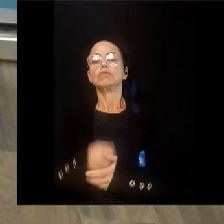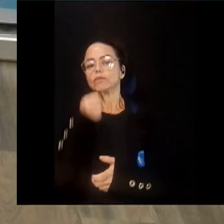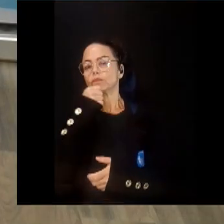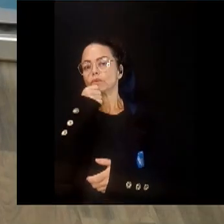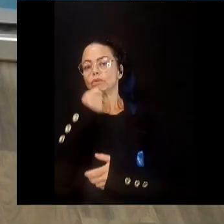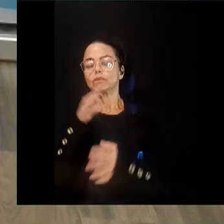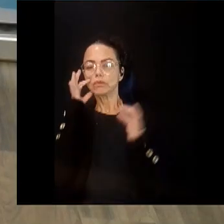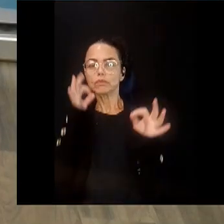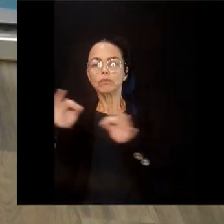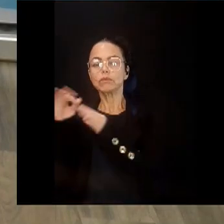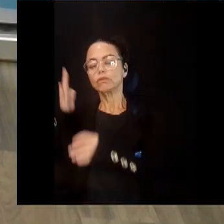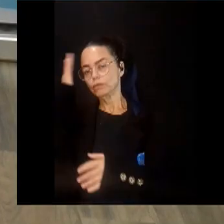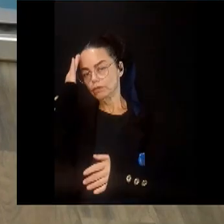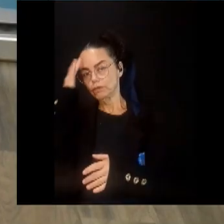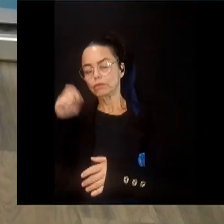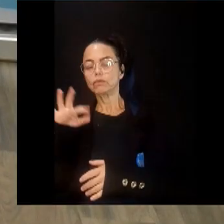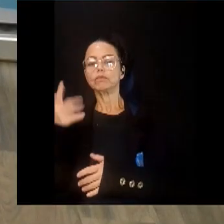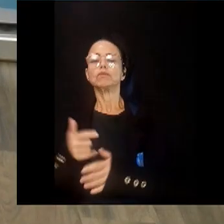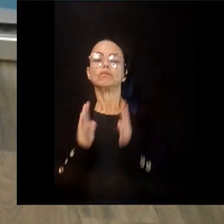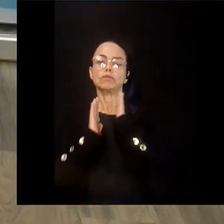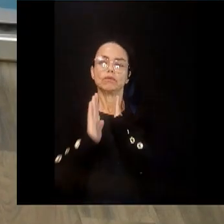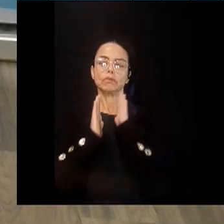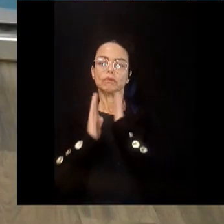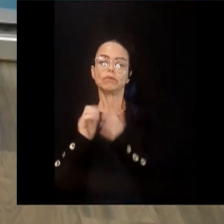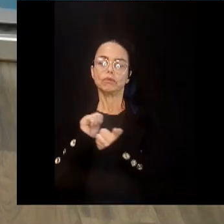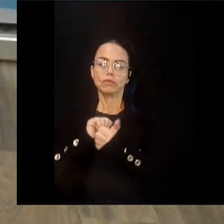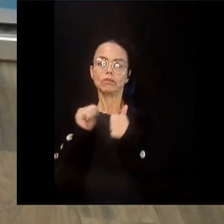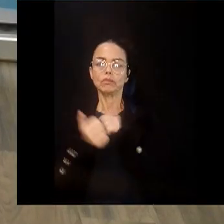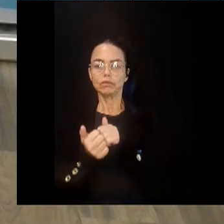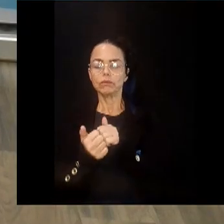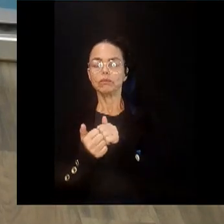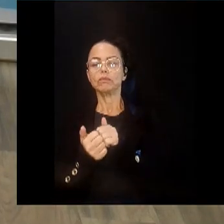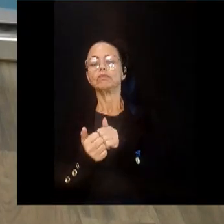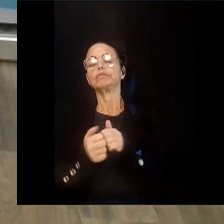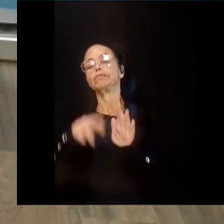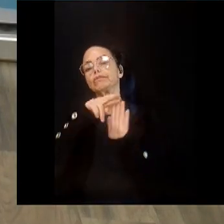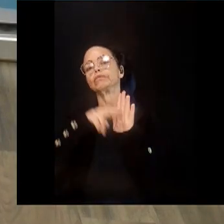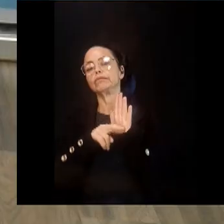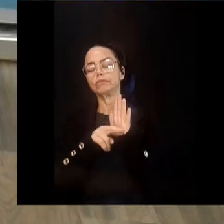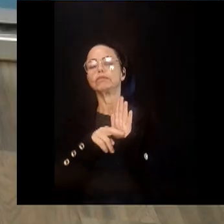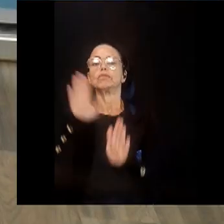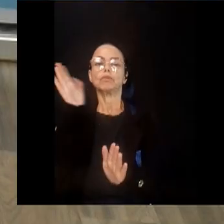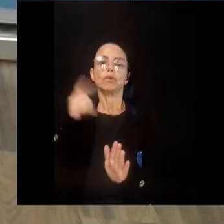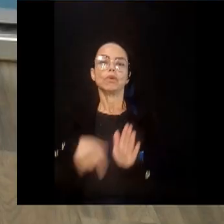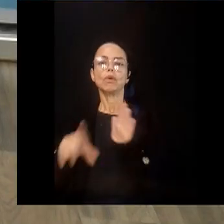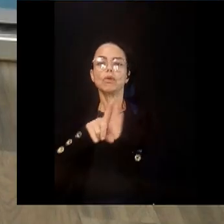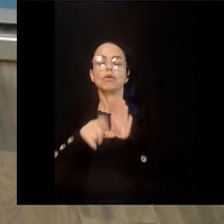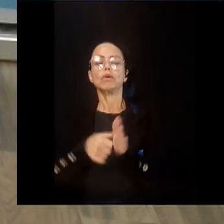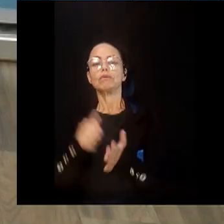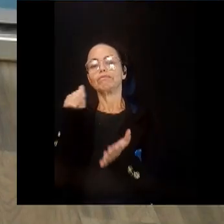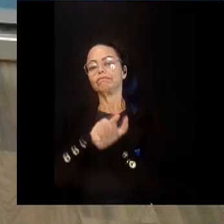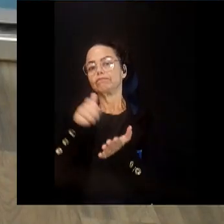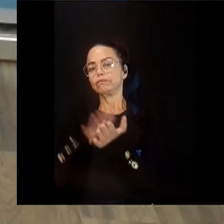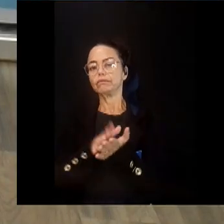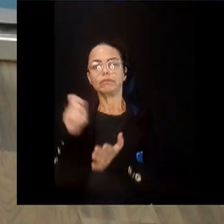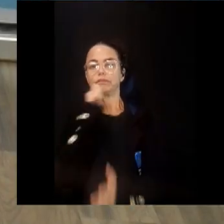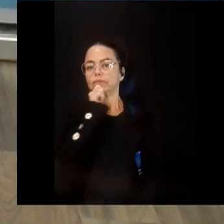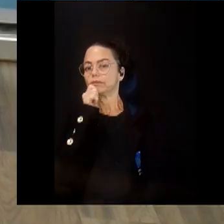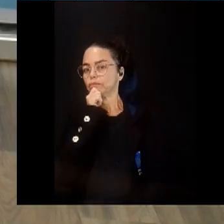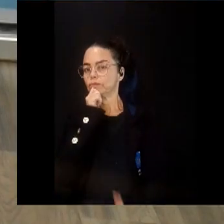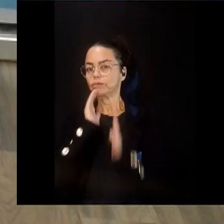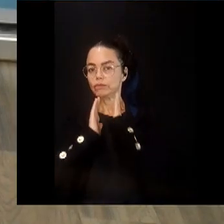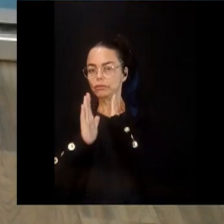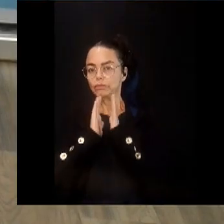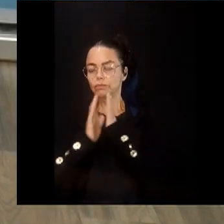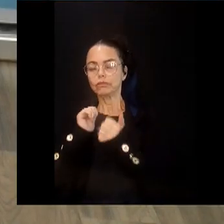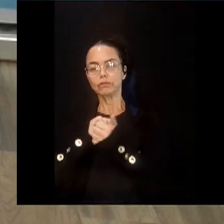está acontecendo, esse período de adequação de uma norma que está em vigor, só a multa que não vai ser aplicada, um período de adequação aí para